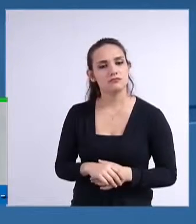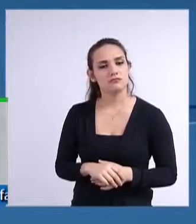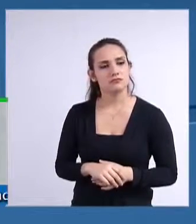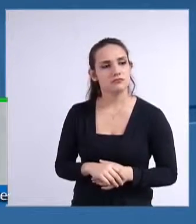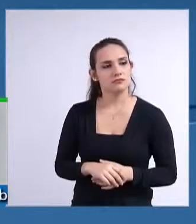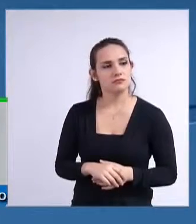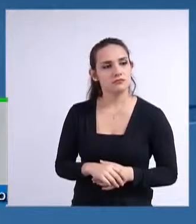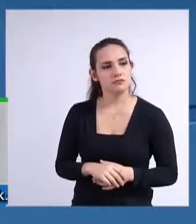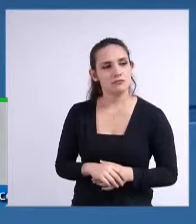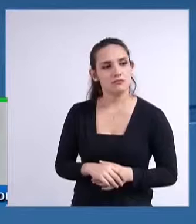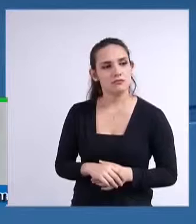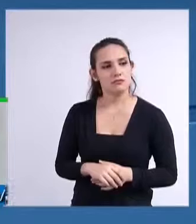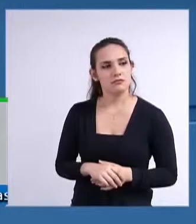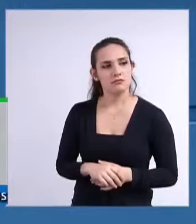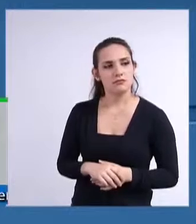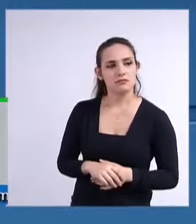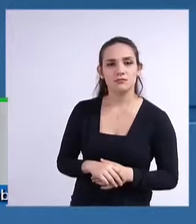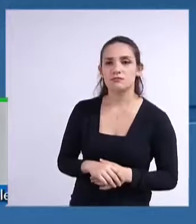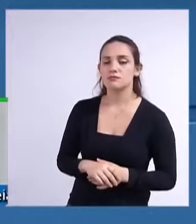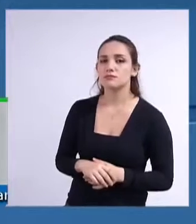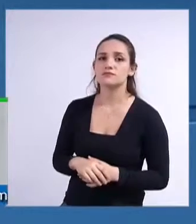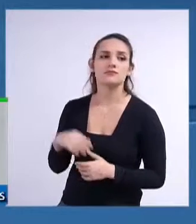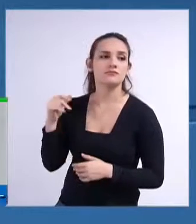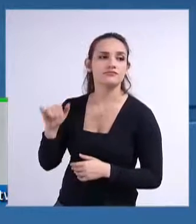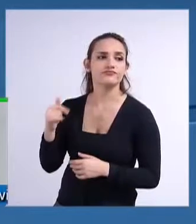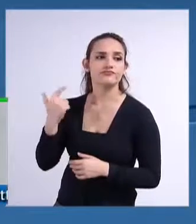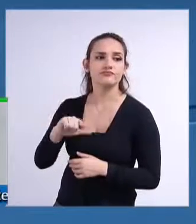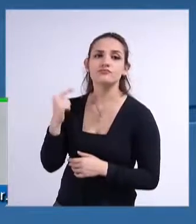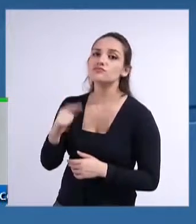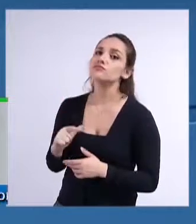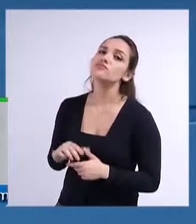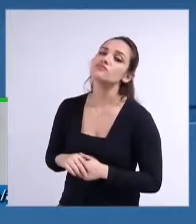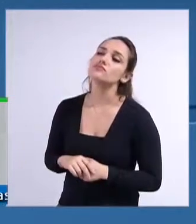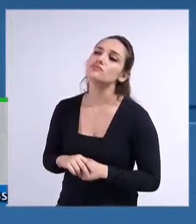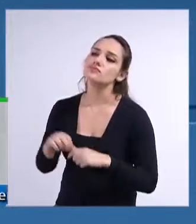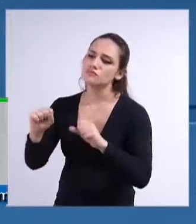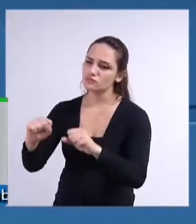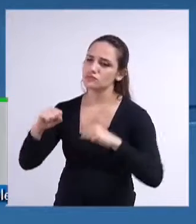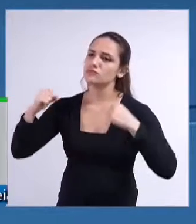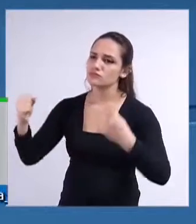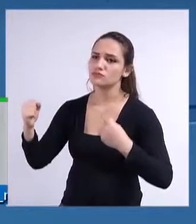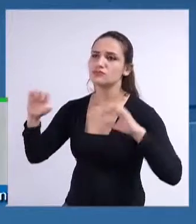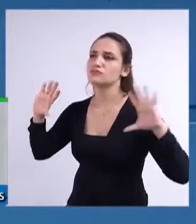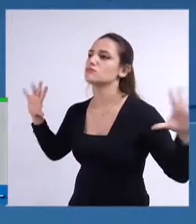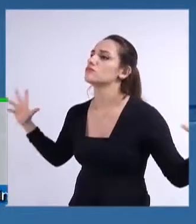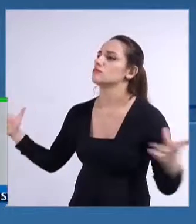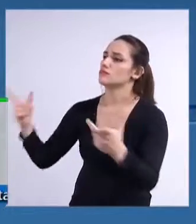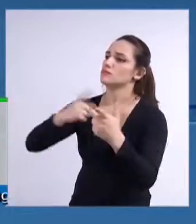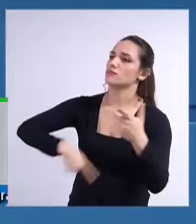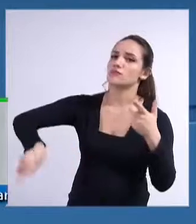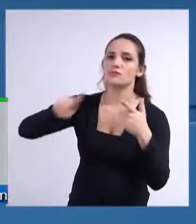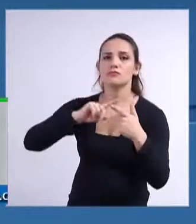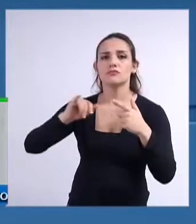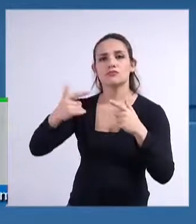uma cruzada, né, se não houver um esforço coletivo, se não houver